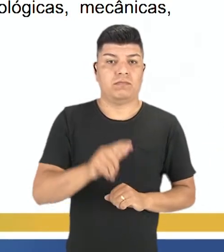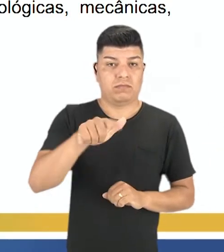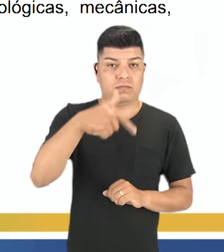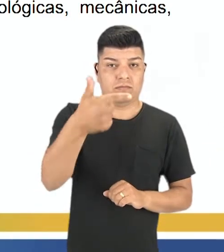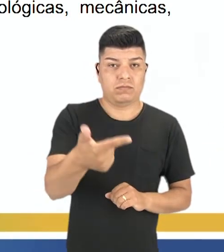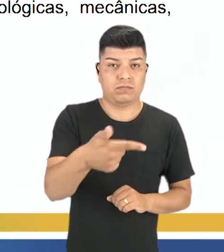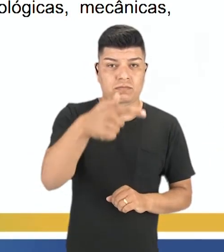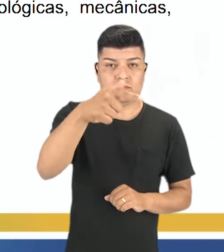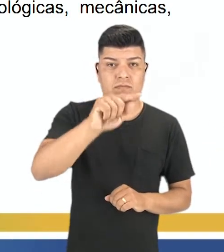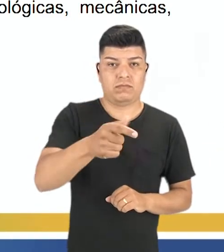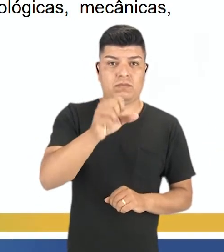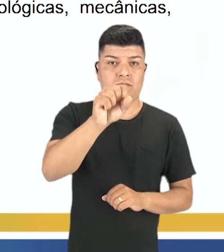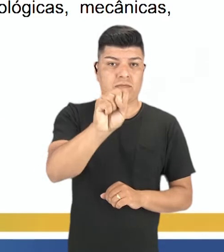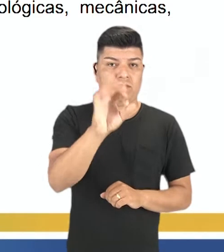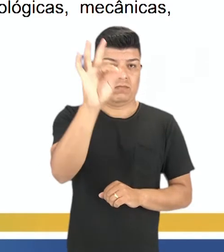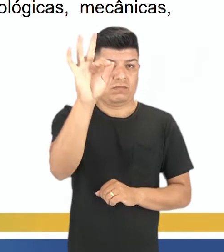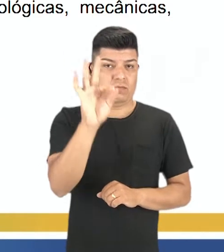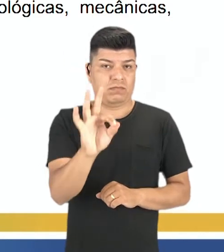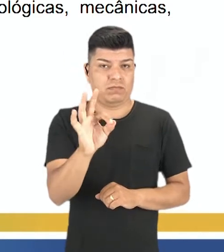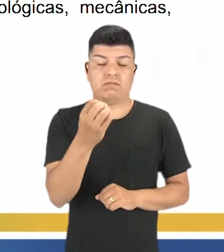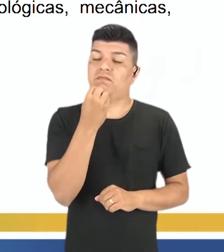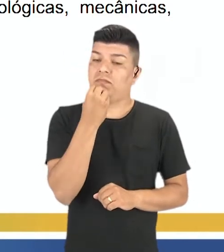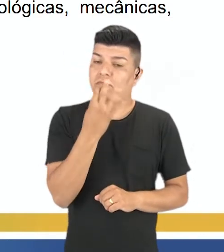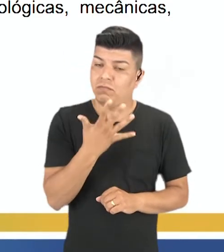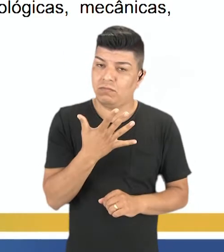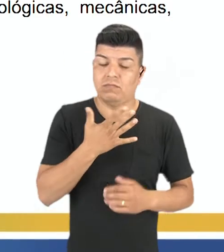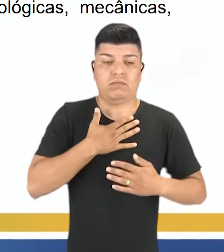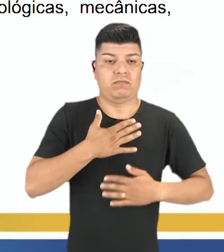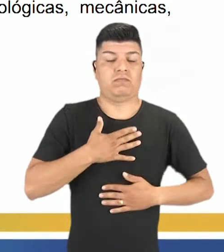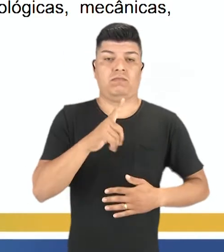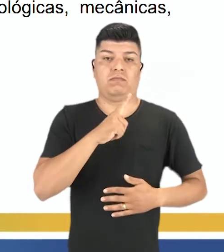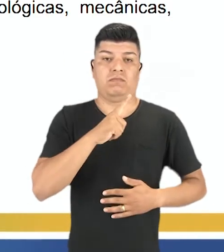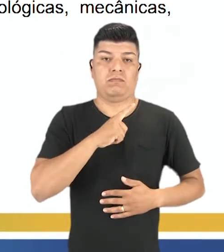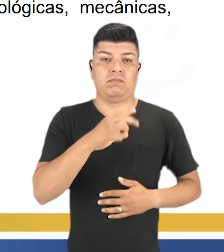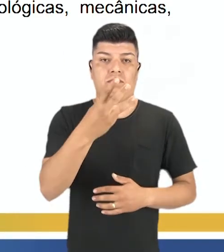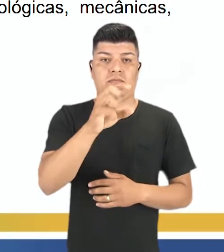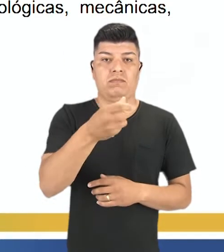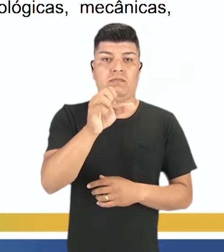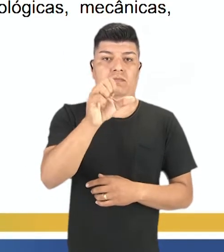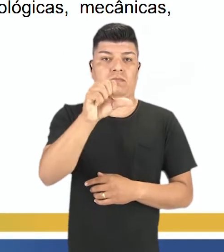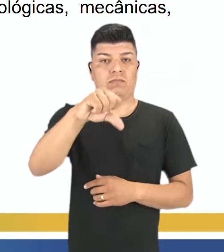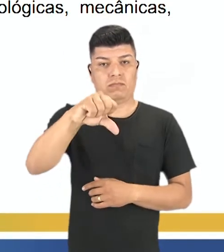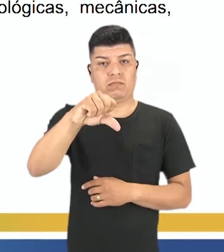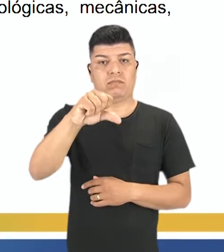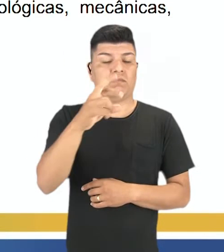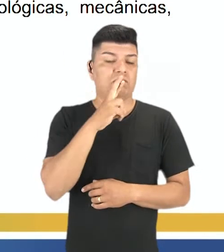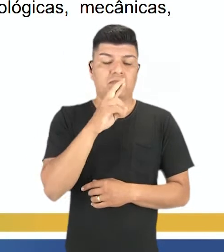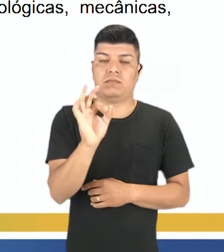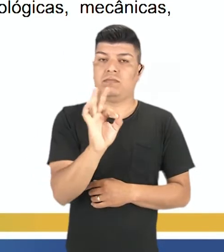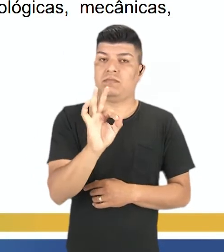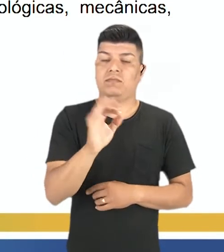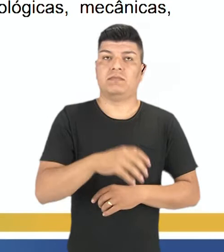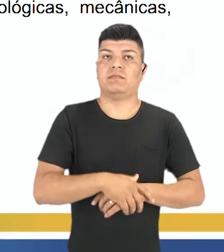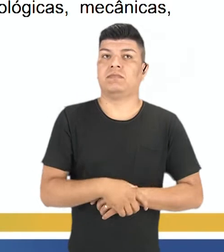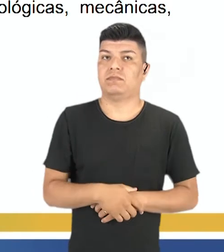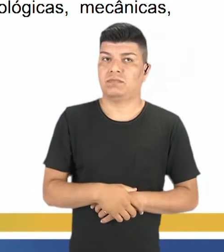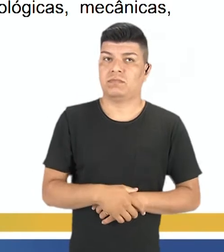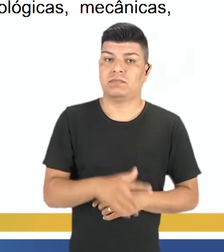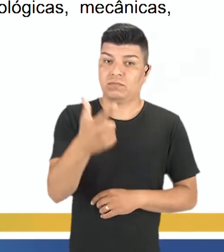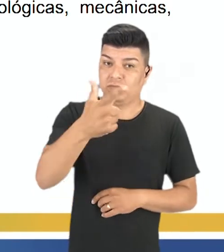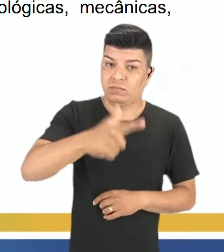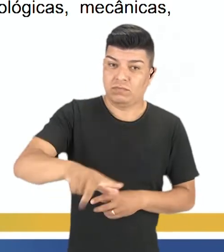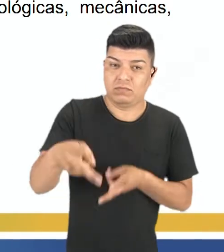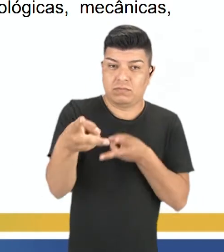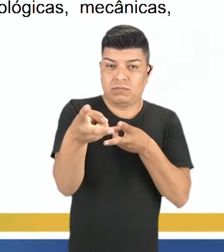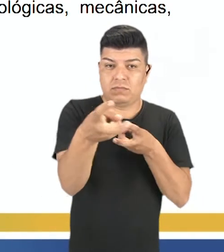pessoas, 7,8%, estão satisfeitas com o corpo que tem, e 3,9% responderam. Mais uma vez a gente percebe